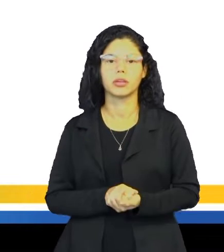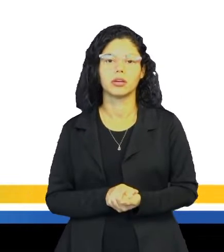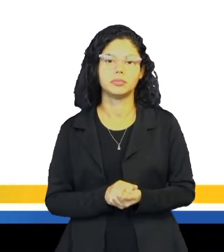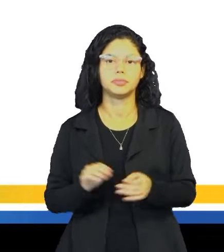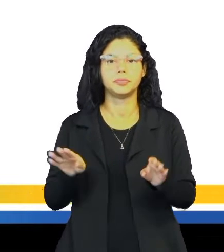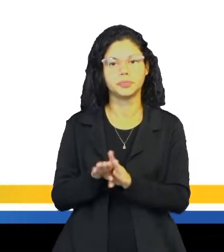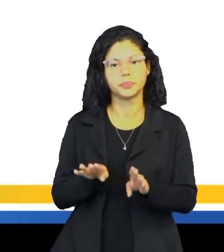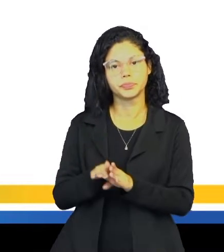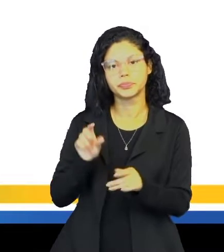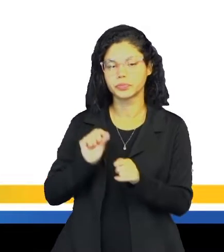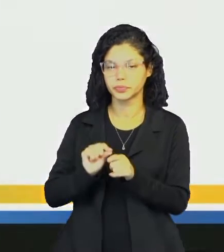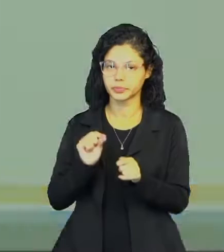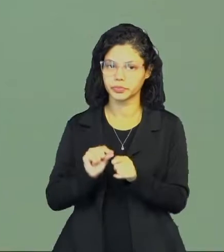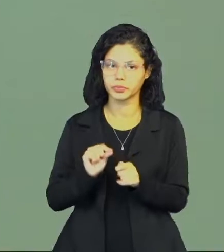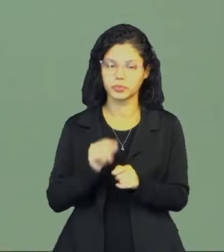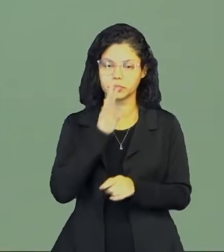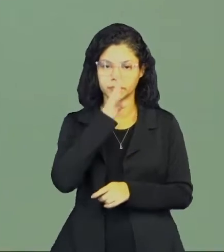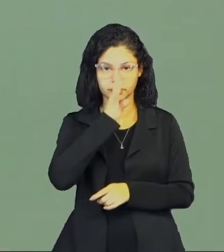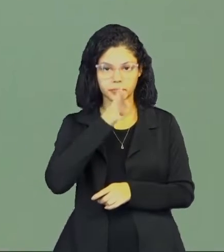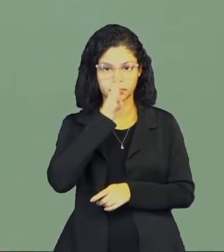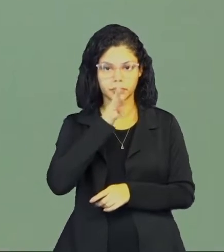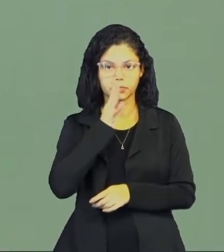e ela é feita pela crítica histórica.